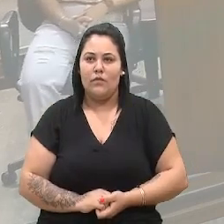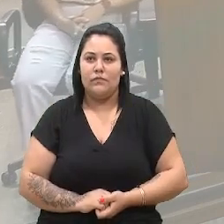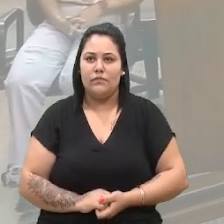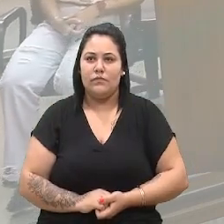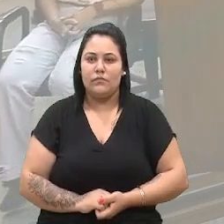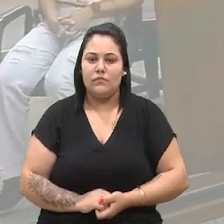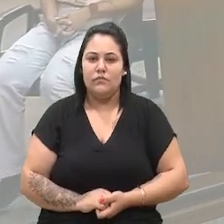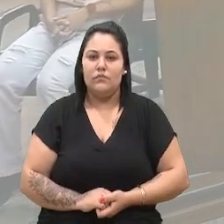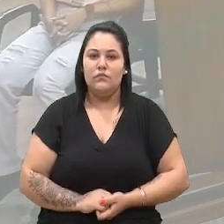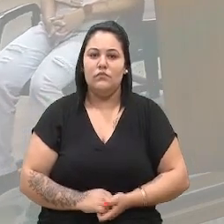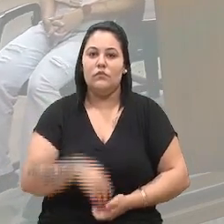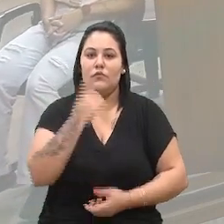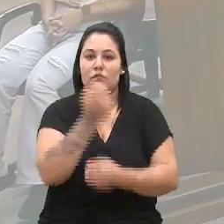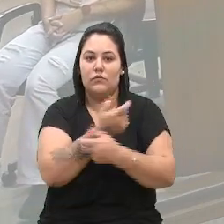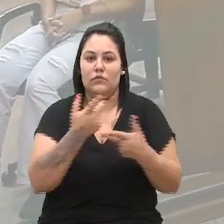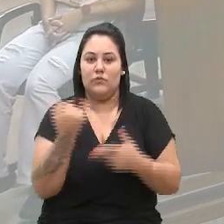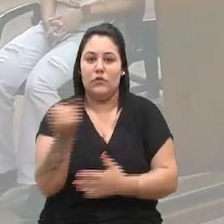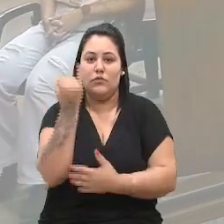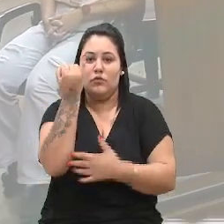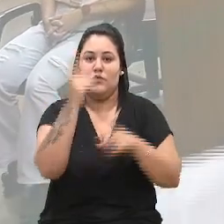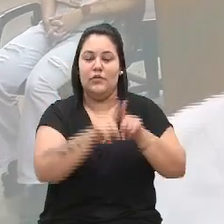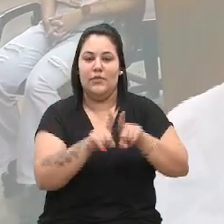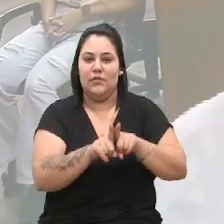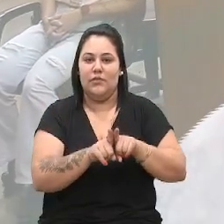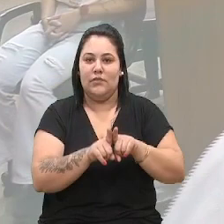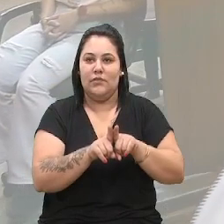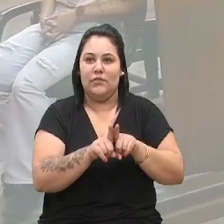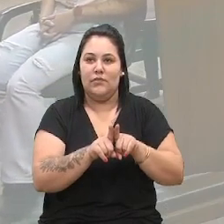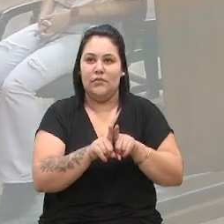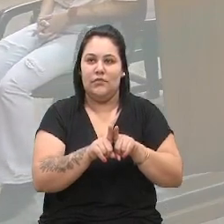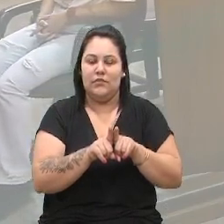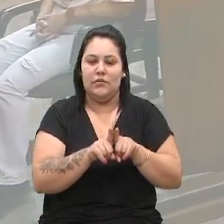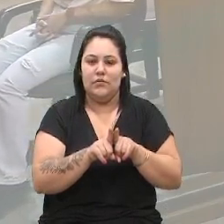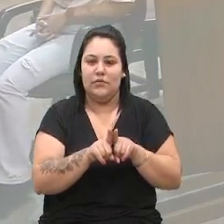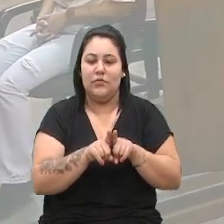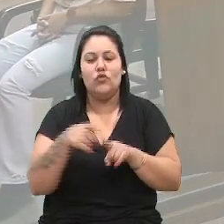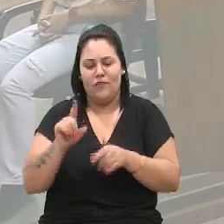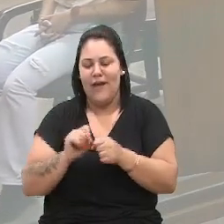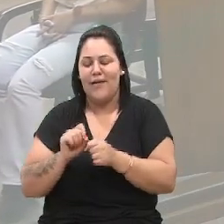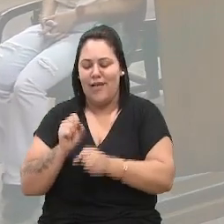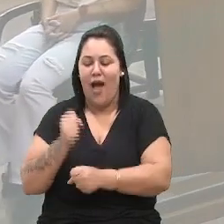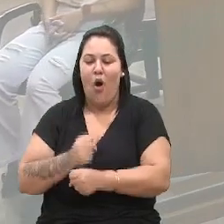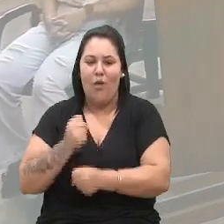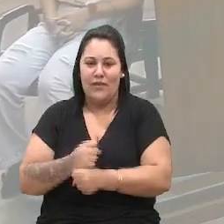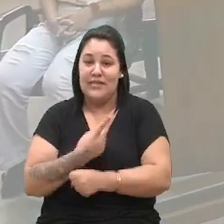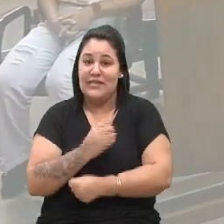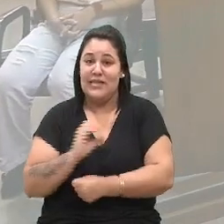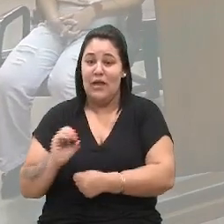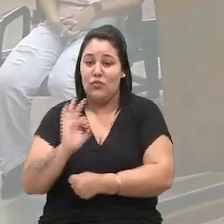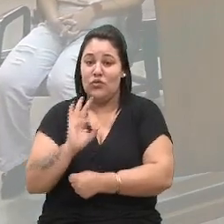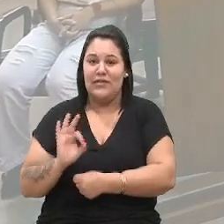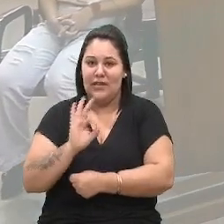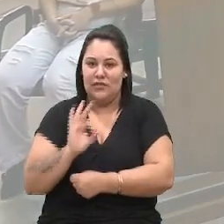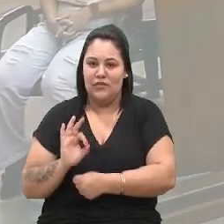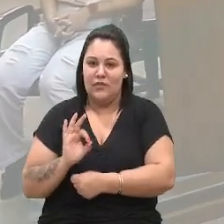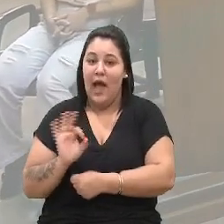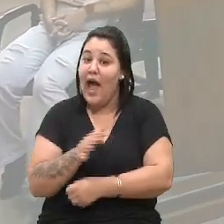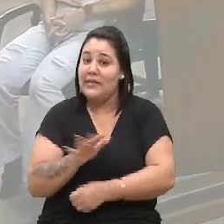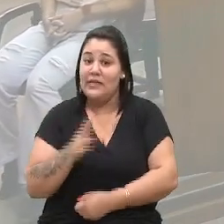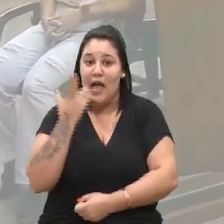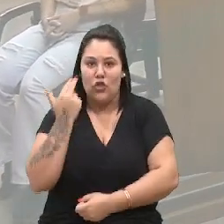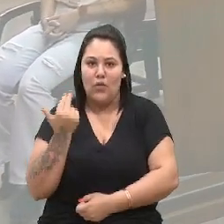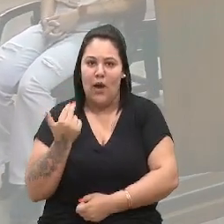algo que é importante, por mais que tu faça uma obra 100%, sabe? Muitas vezes é normal dar